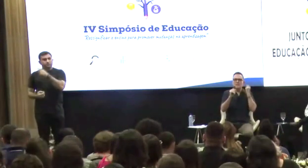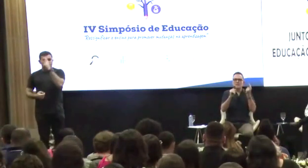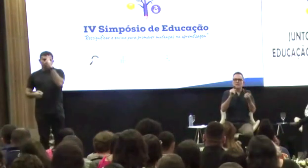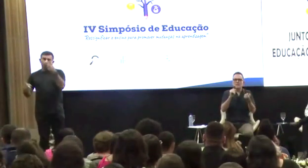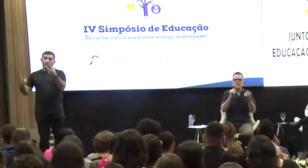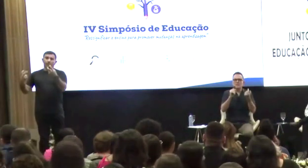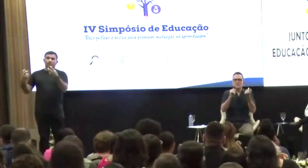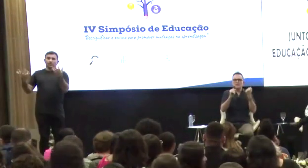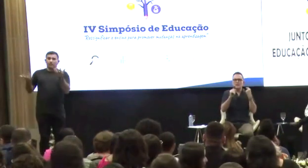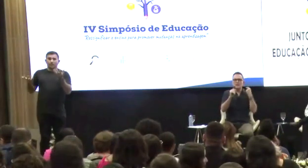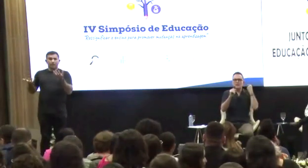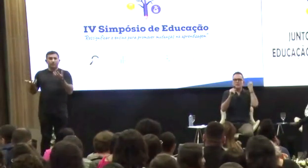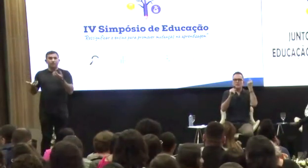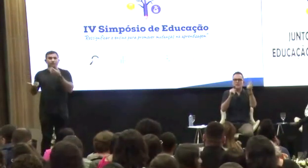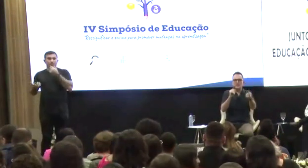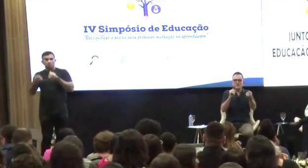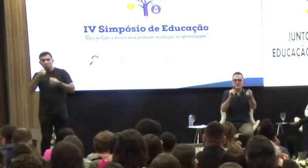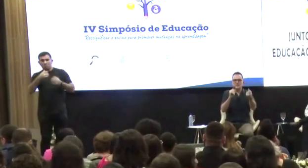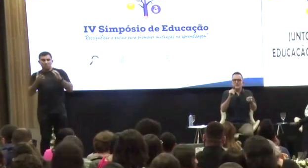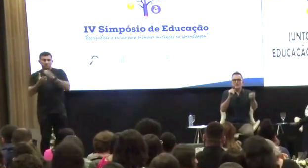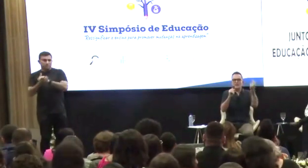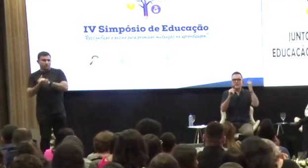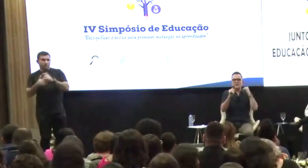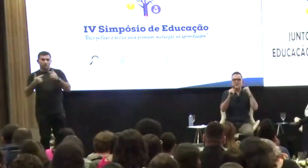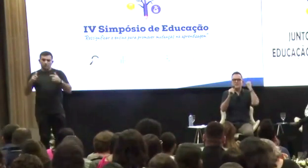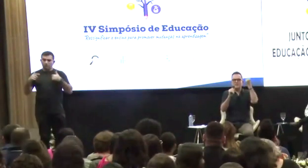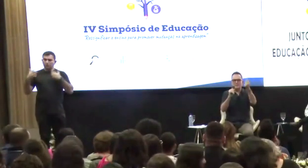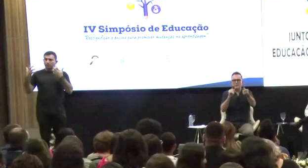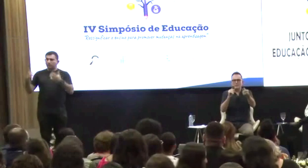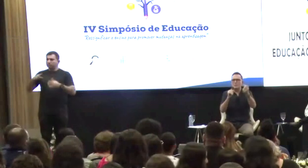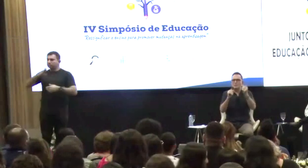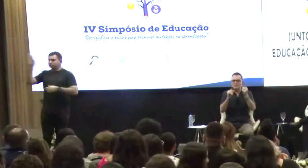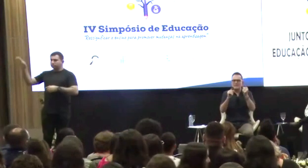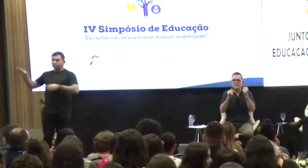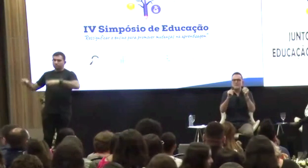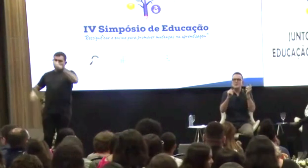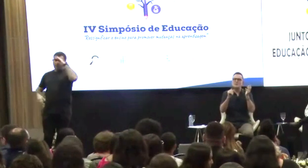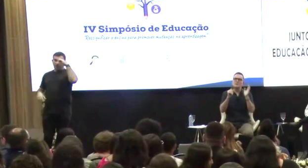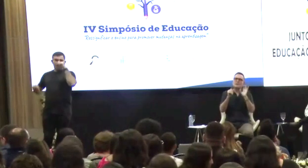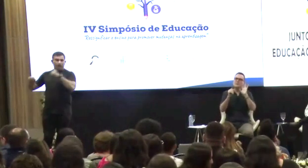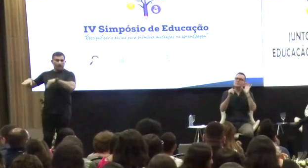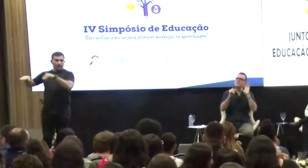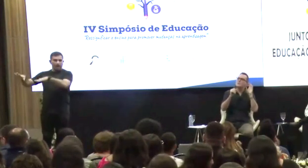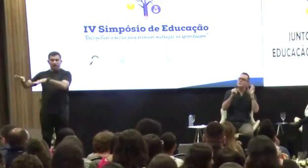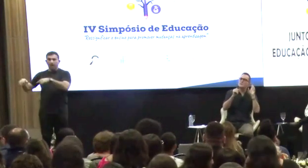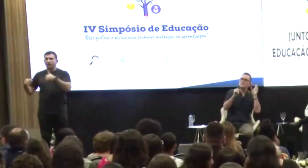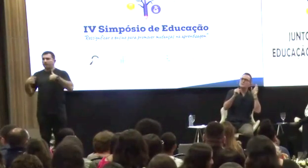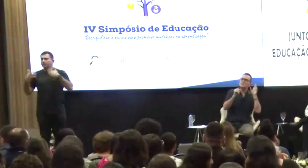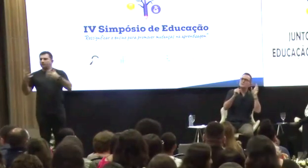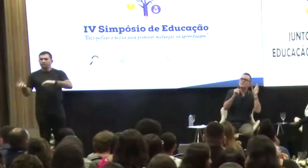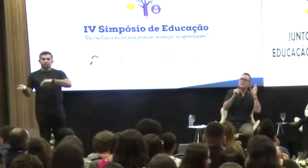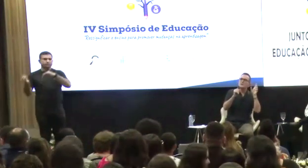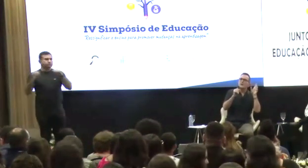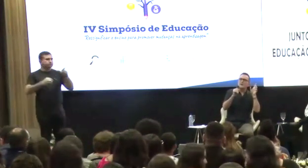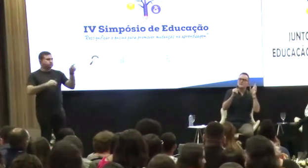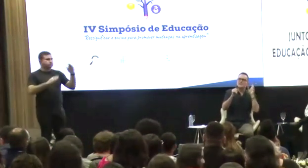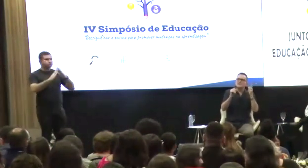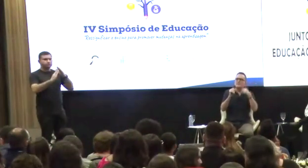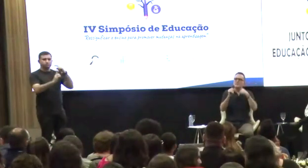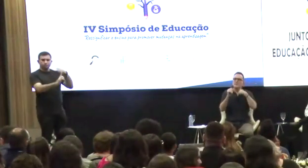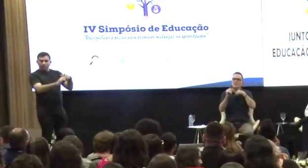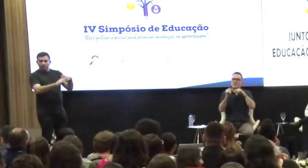sociais lutavam contra o capitalismo, contra a guerra, né? Contra as opressões religiosas, né? Hoje,